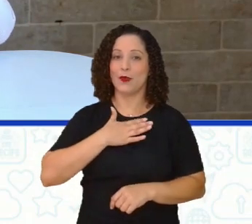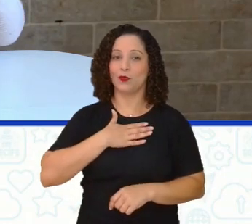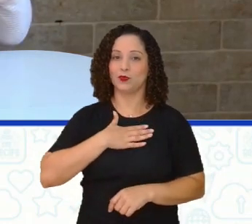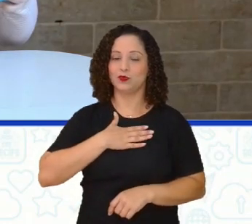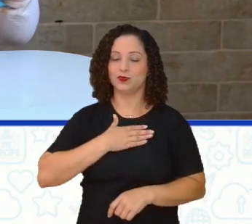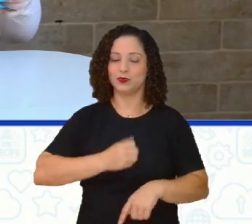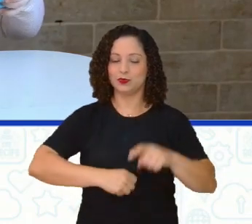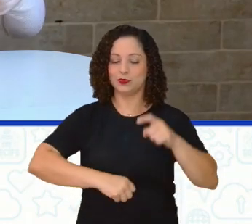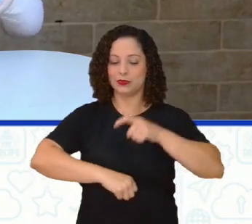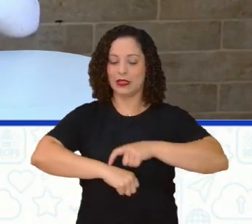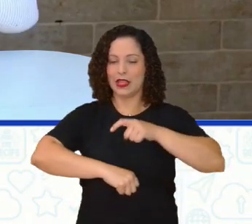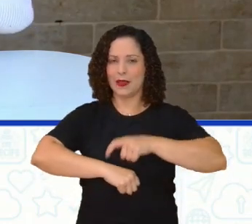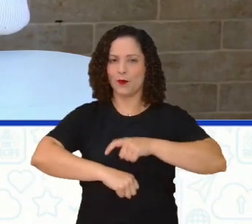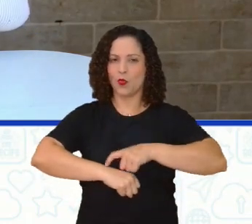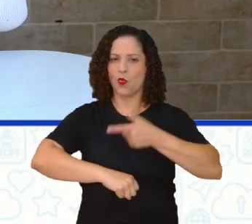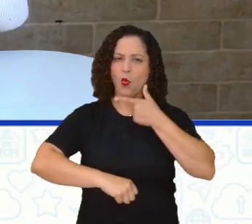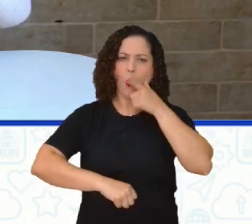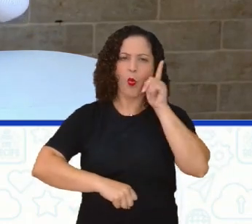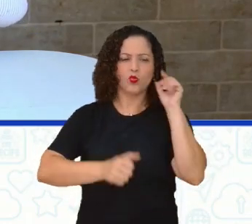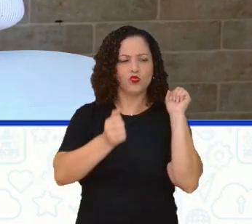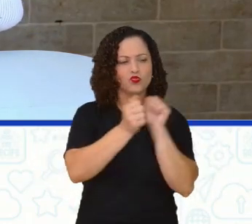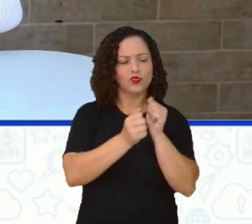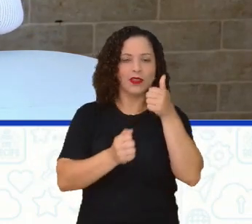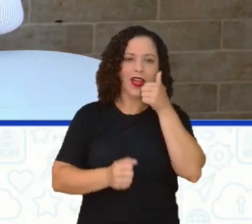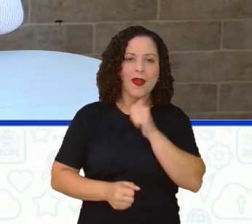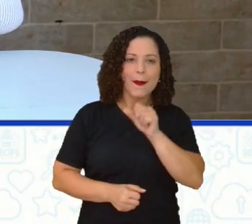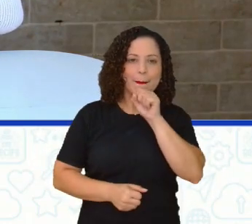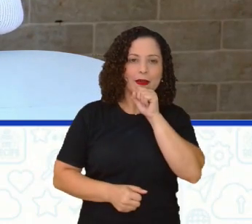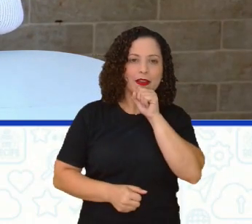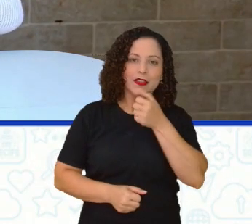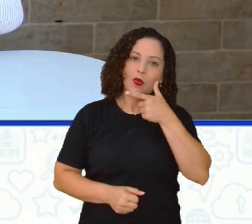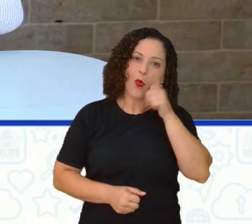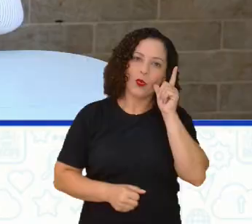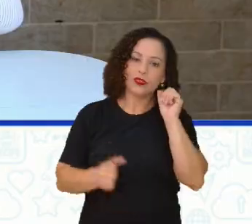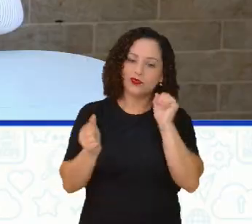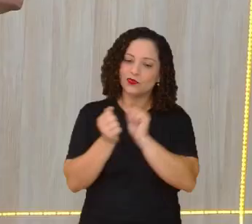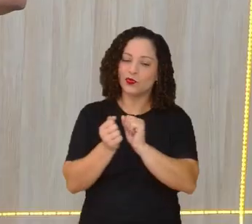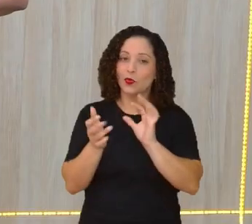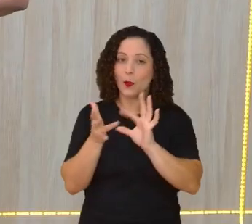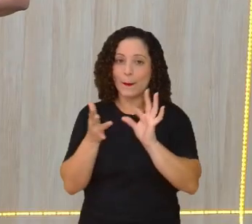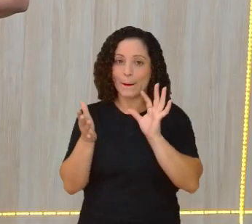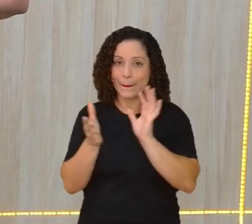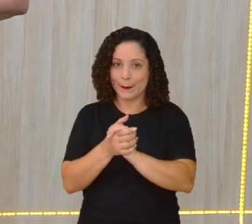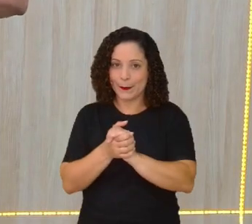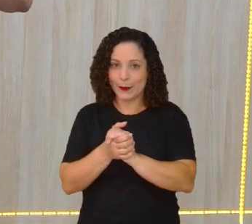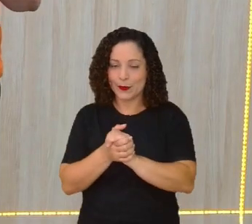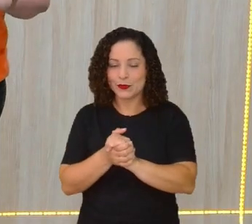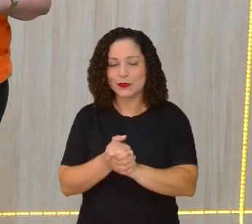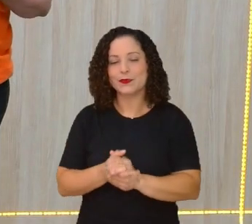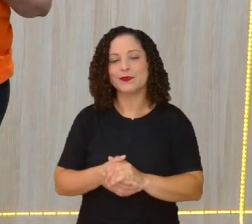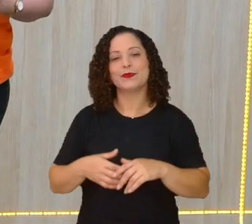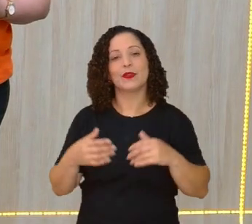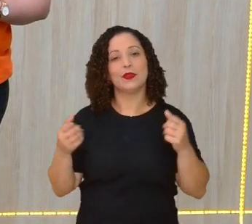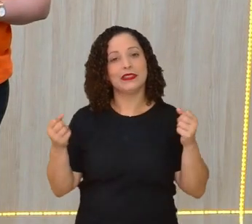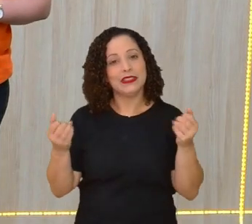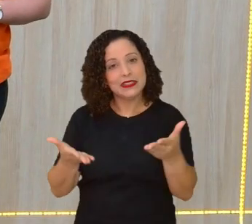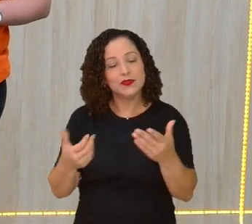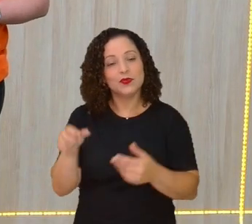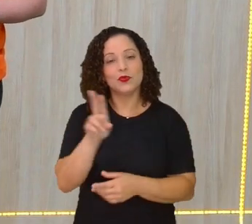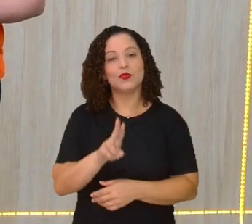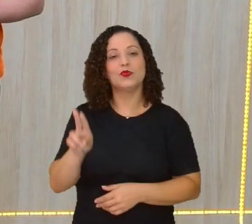digo ontem fiquei com minha mãe, fiquei com o meu esposo, eu estou usando o advérbio nesta